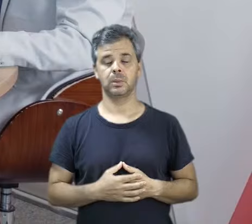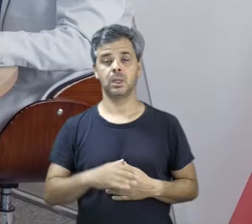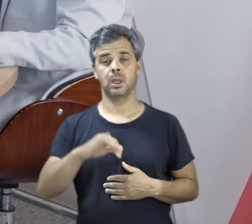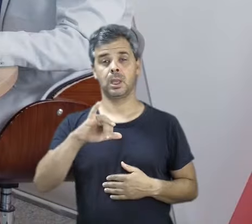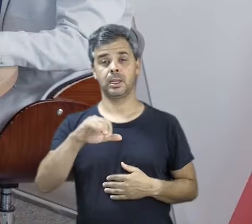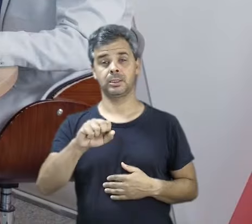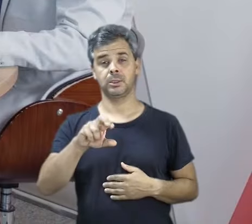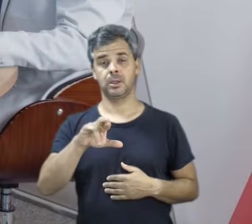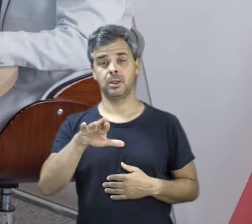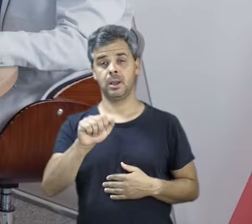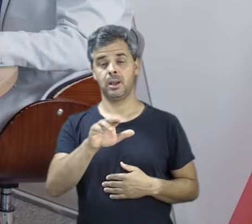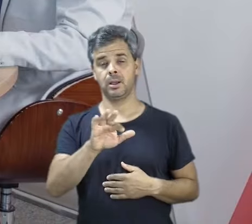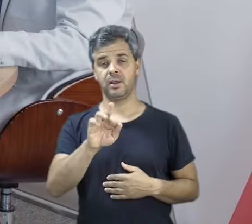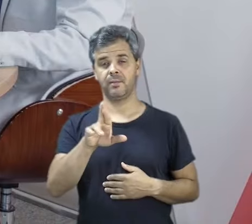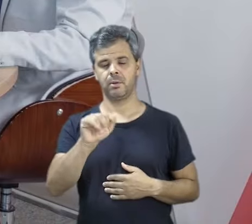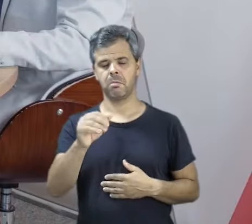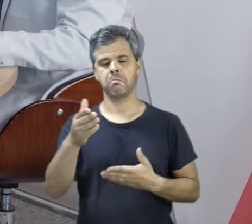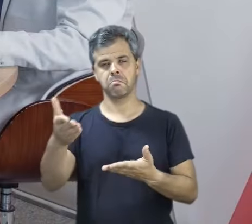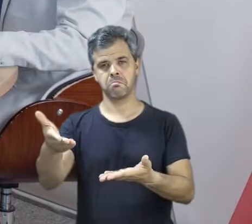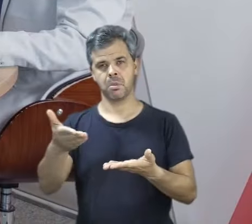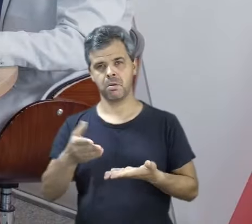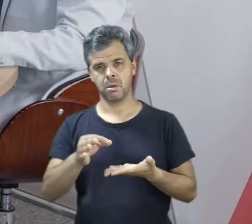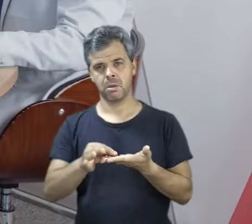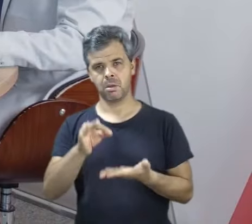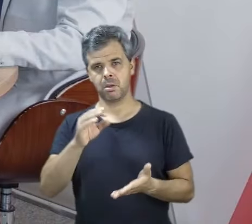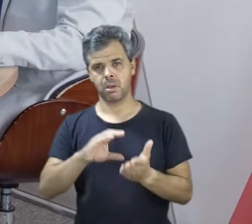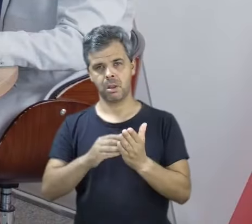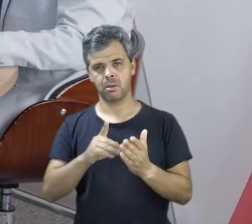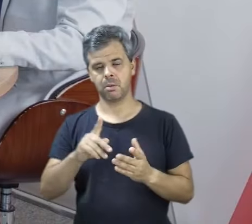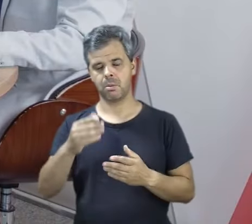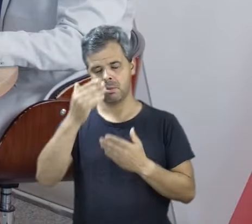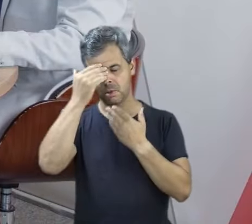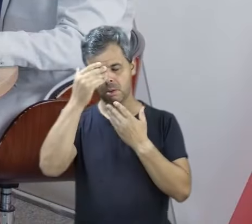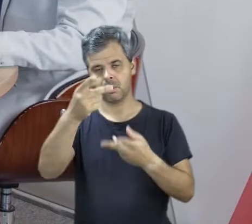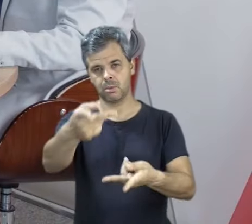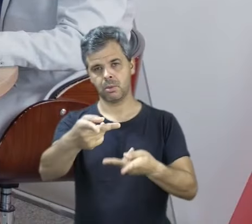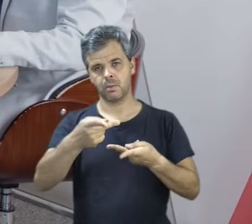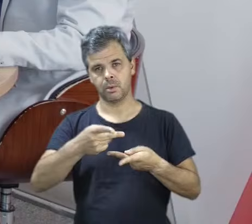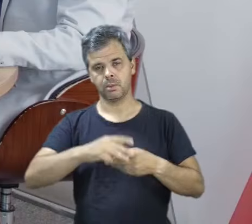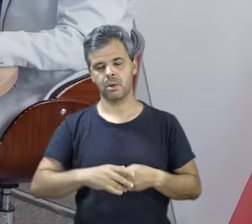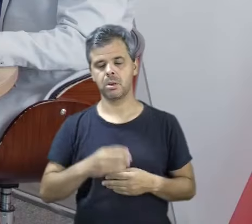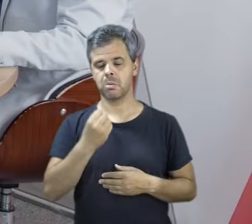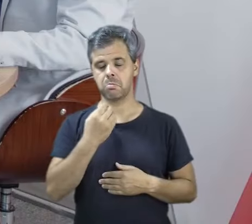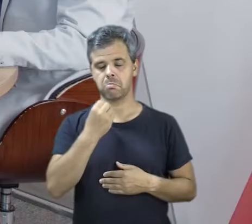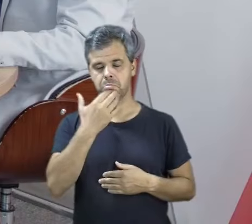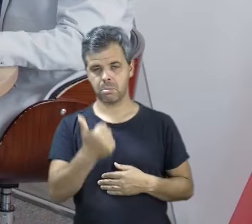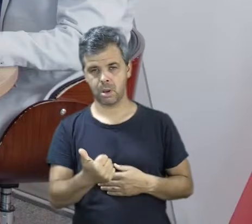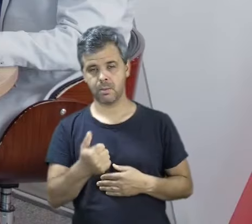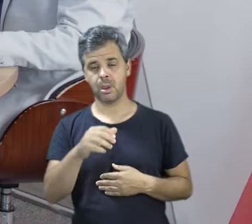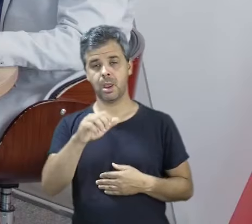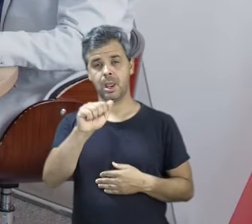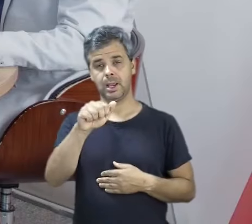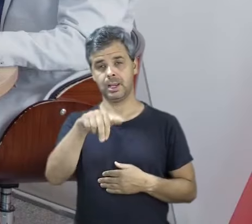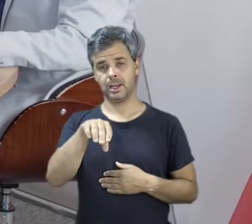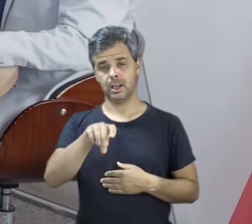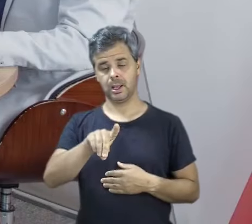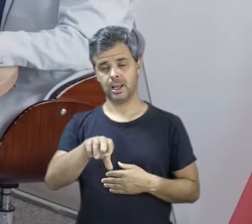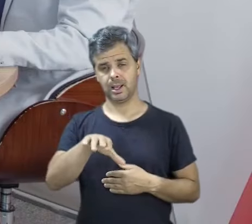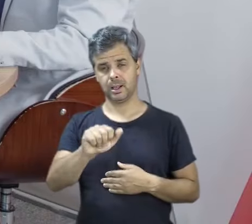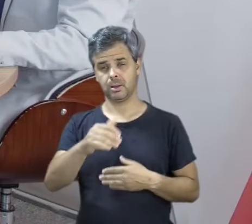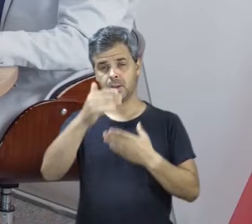Janaína Fernandes, seja bem-vinda ao Café PT. Muito obrigado por ter aceitado o nosso convite. Tudo bem? Tudo bem, Anderson. Eu que agradeço